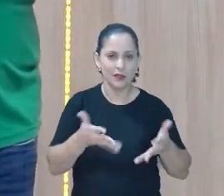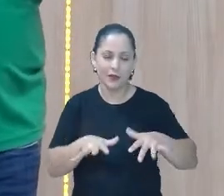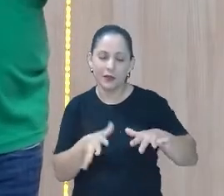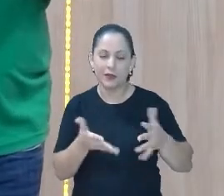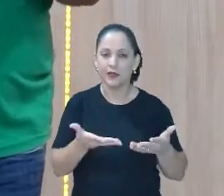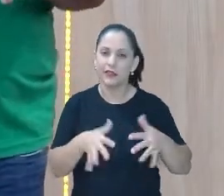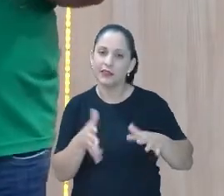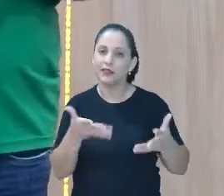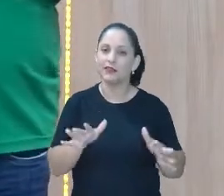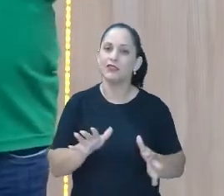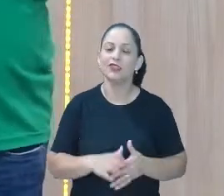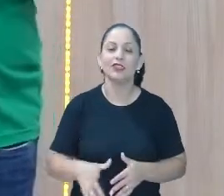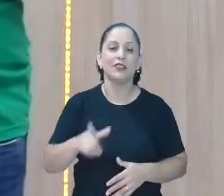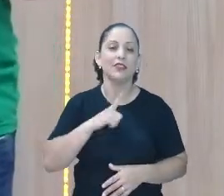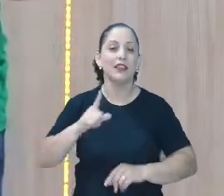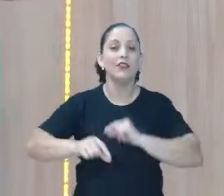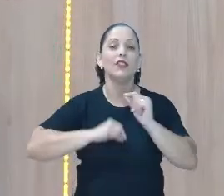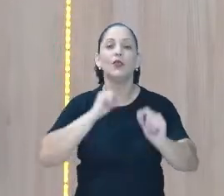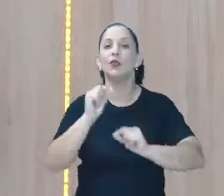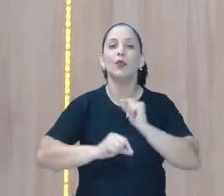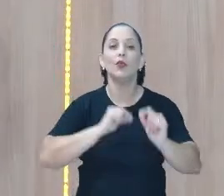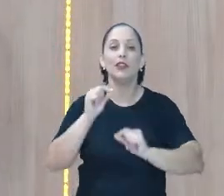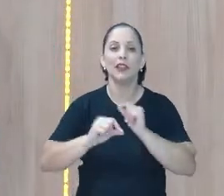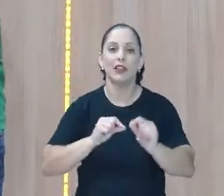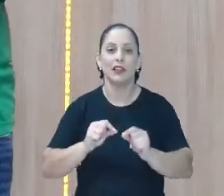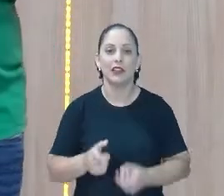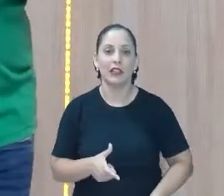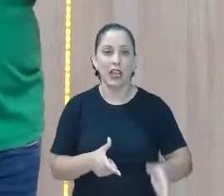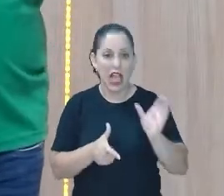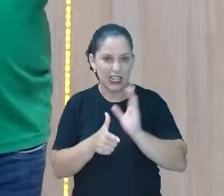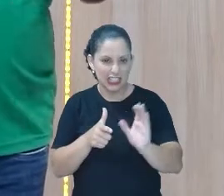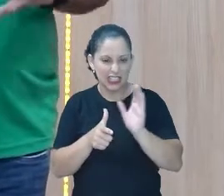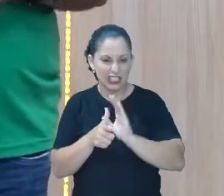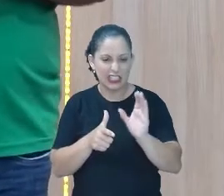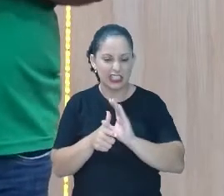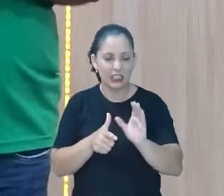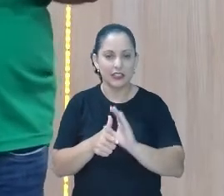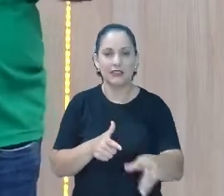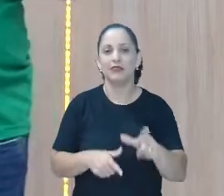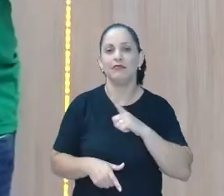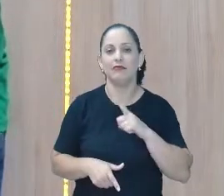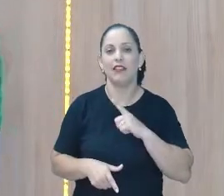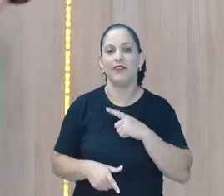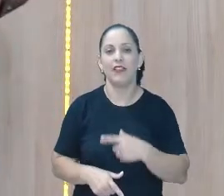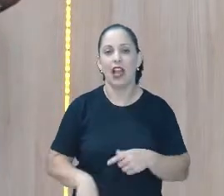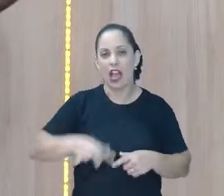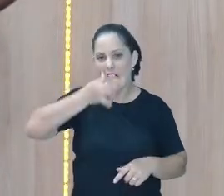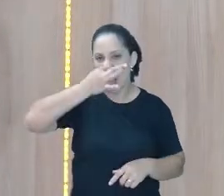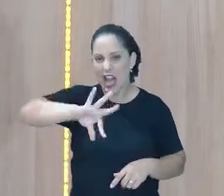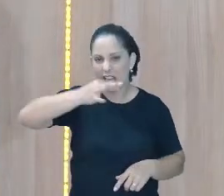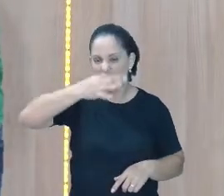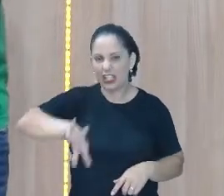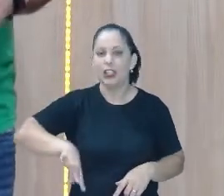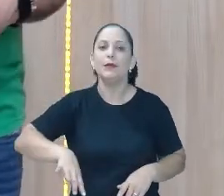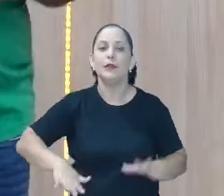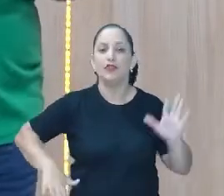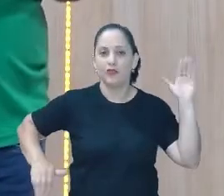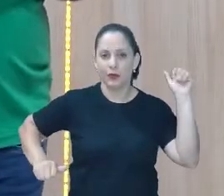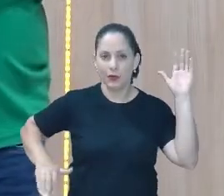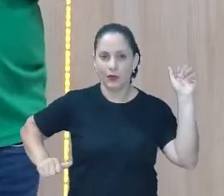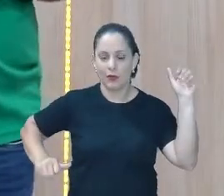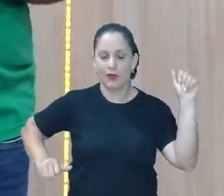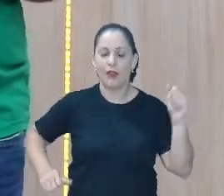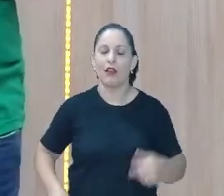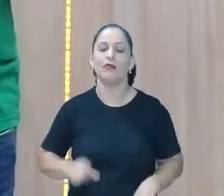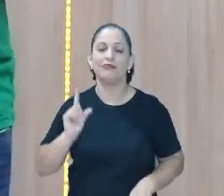né, a questão da crise, né, a epidemia, né, da gripe espanhola, né, que foi também um